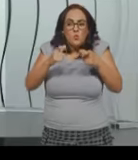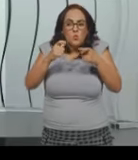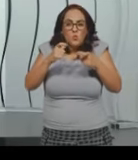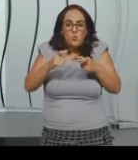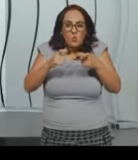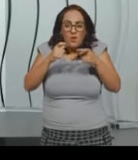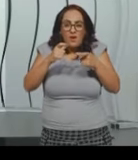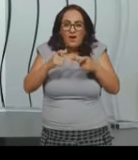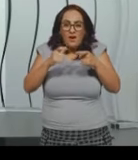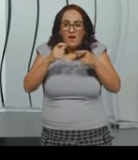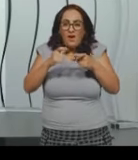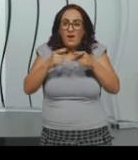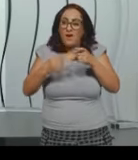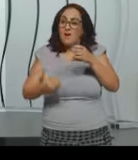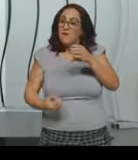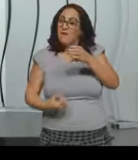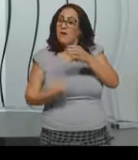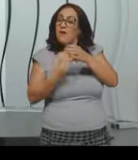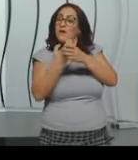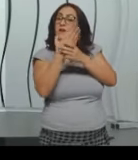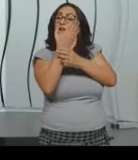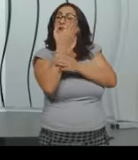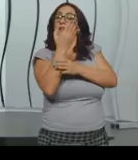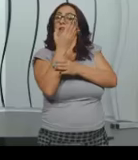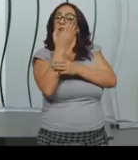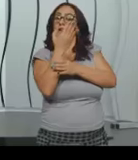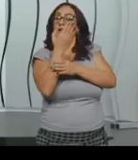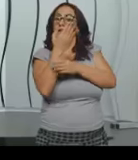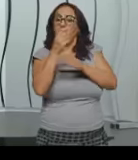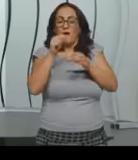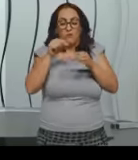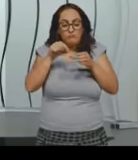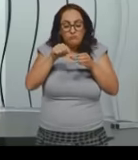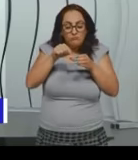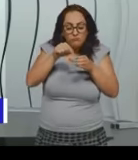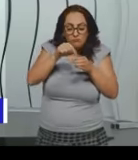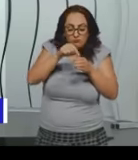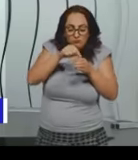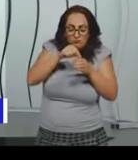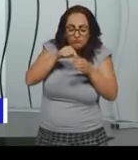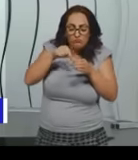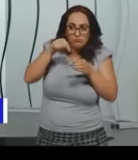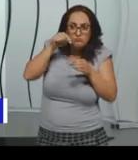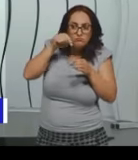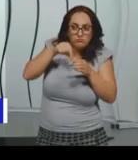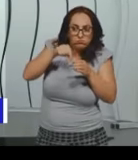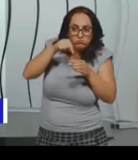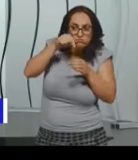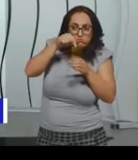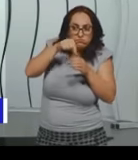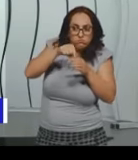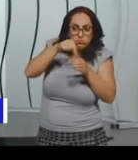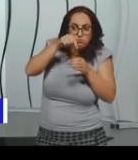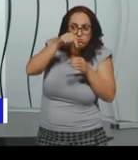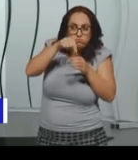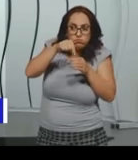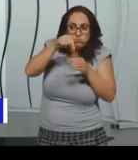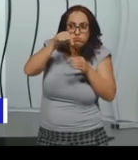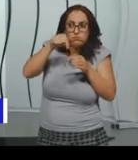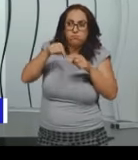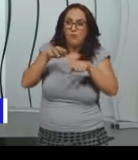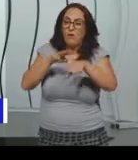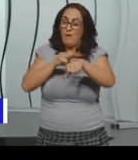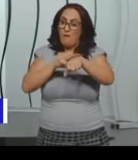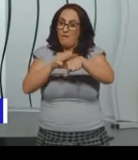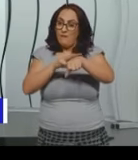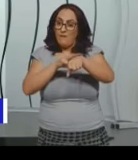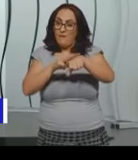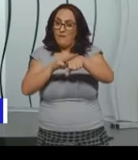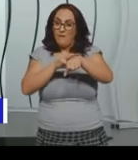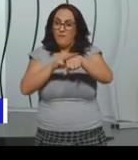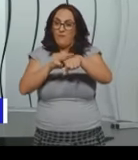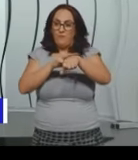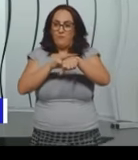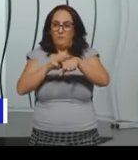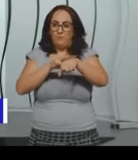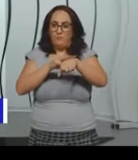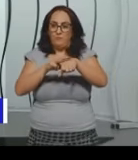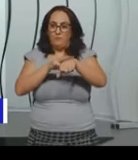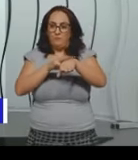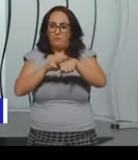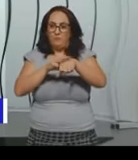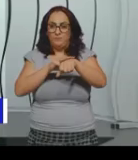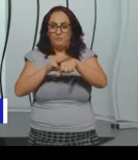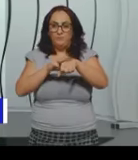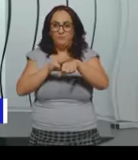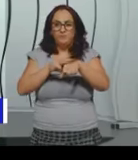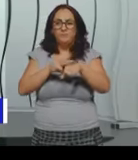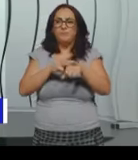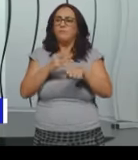vai se formar os esporos. Então, aqui, ó, tanto os soros quanto os esporângios, eles são